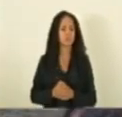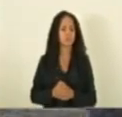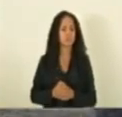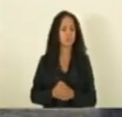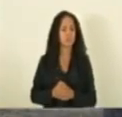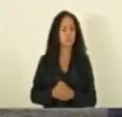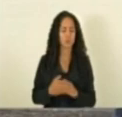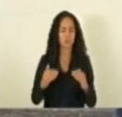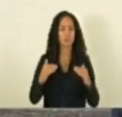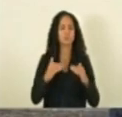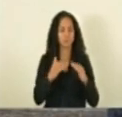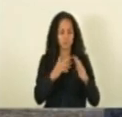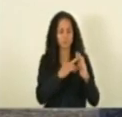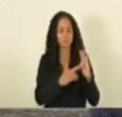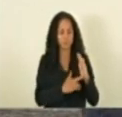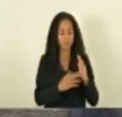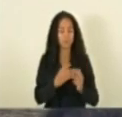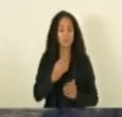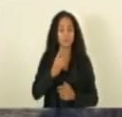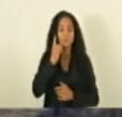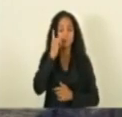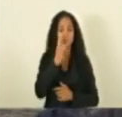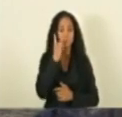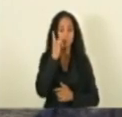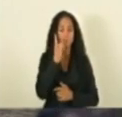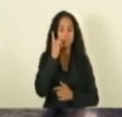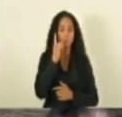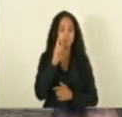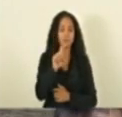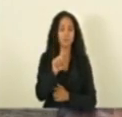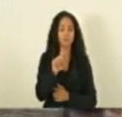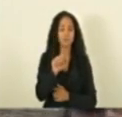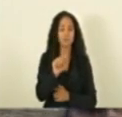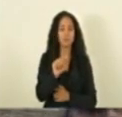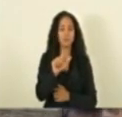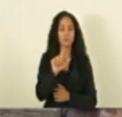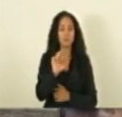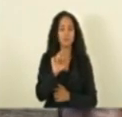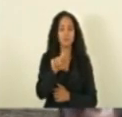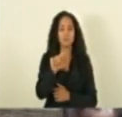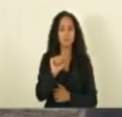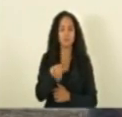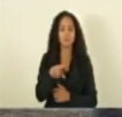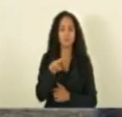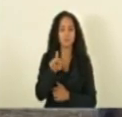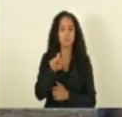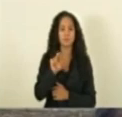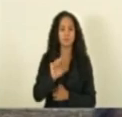Deputado, voto com o relator. Como vota o deputado Alexandre Chambinho?